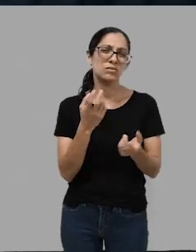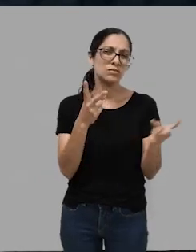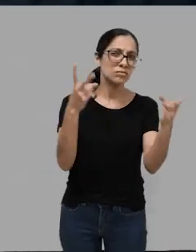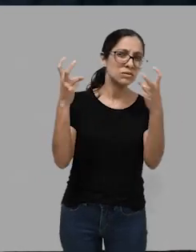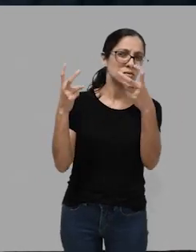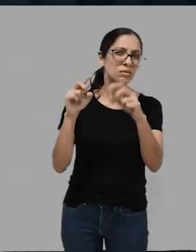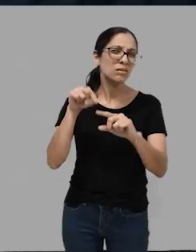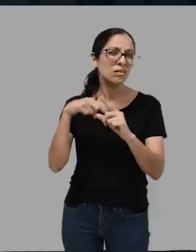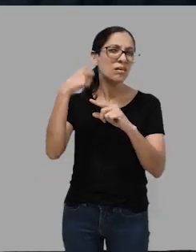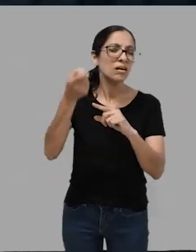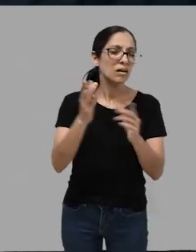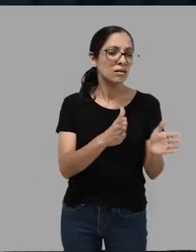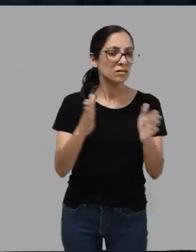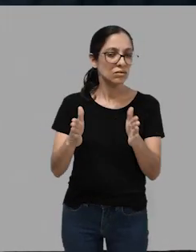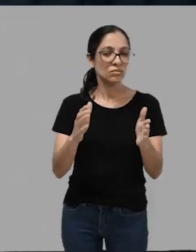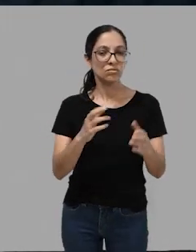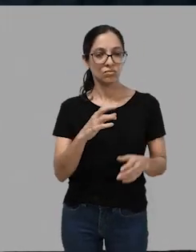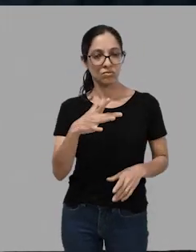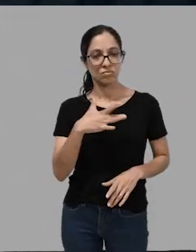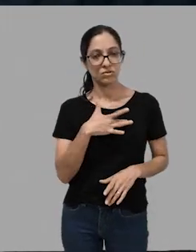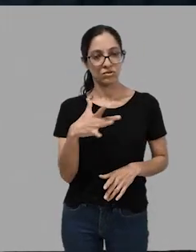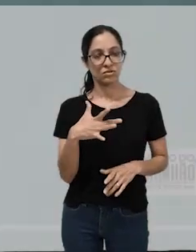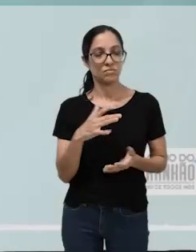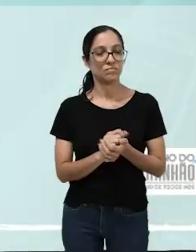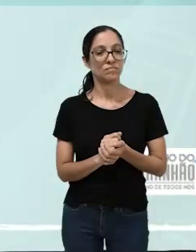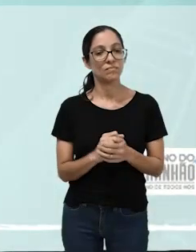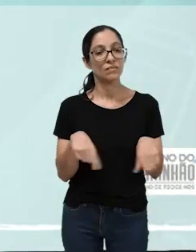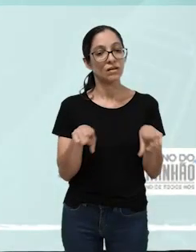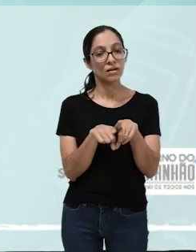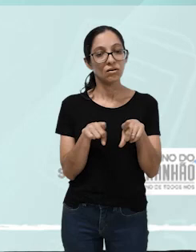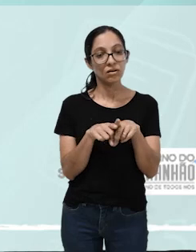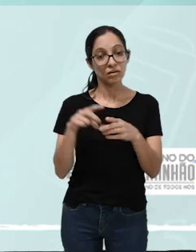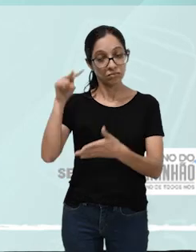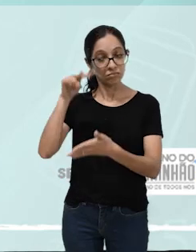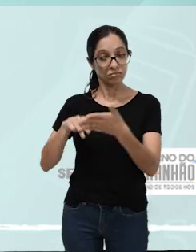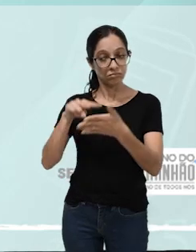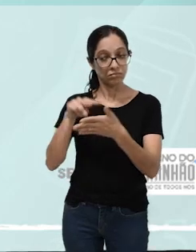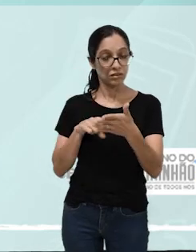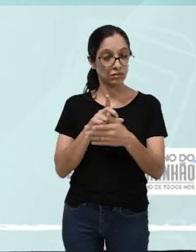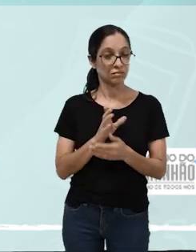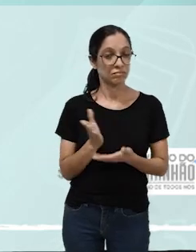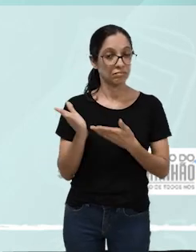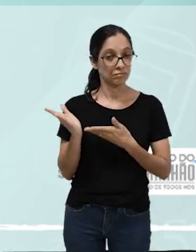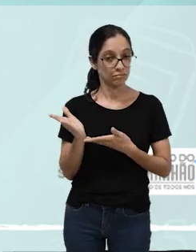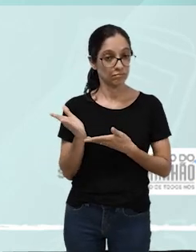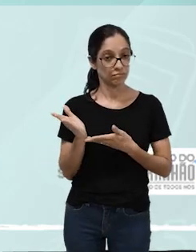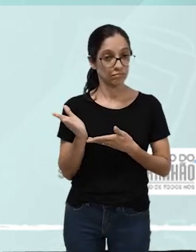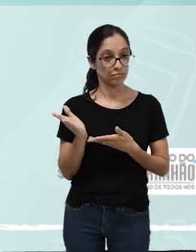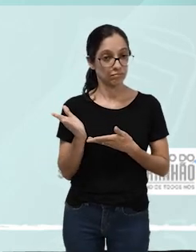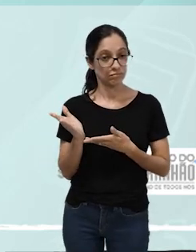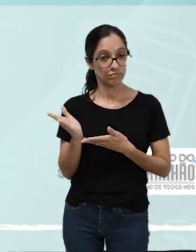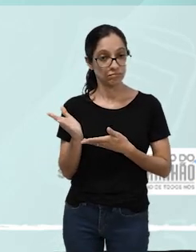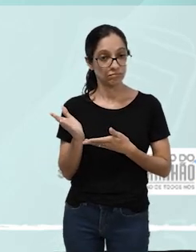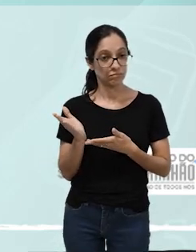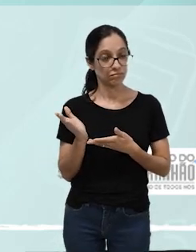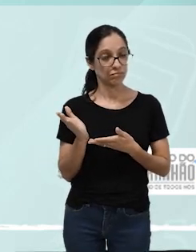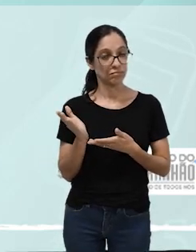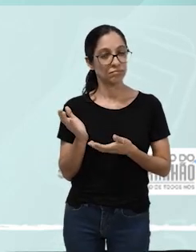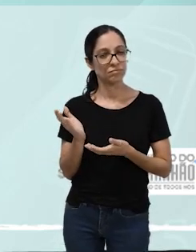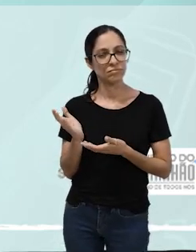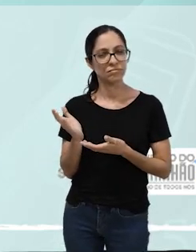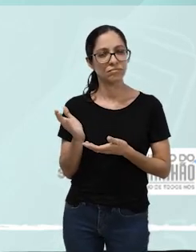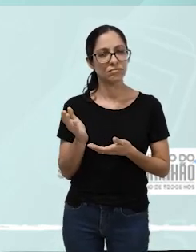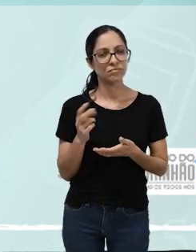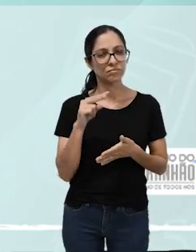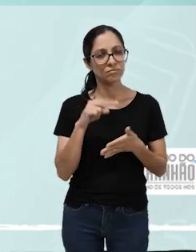no romantismo certo vamos avançar acompanha aí a leitura as novelas de Cavalaria foram muito